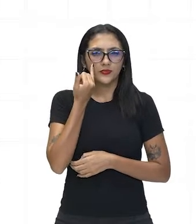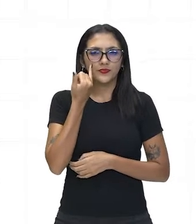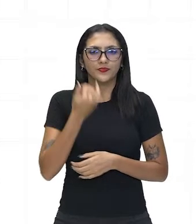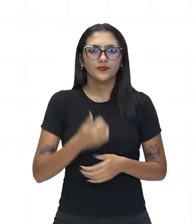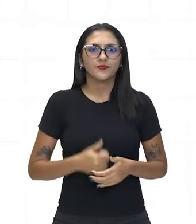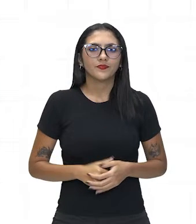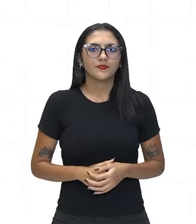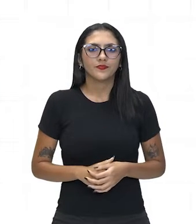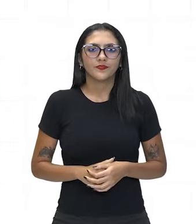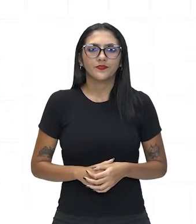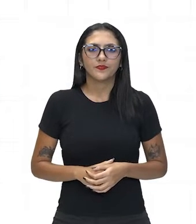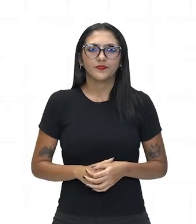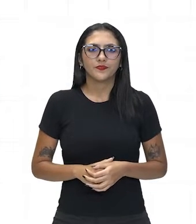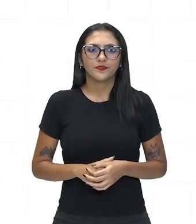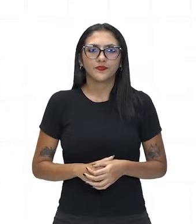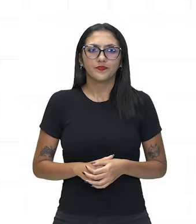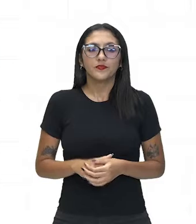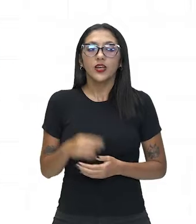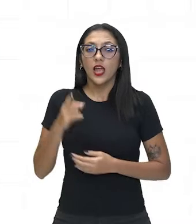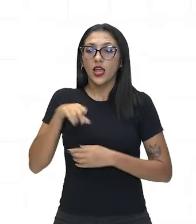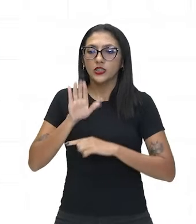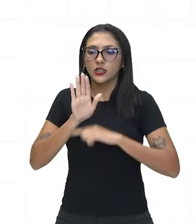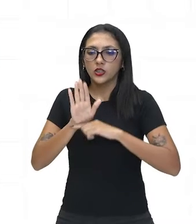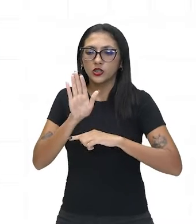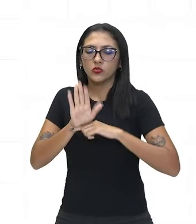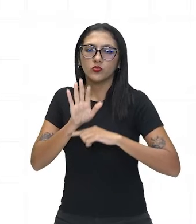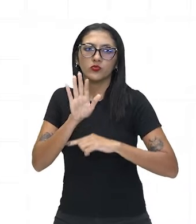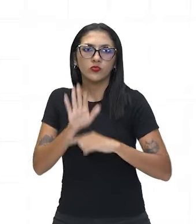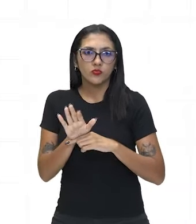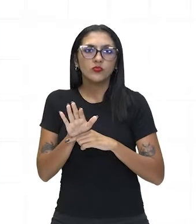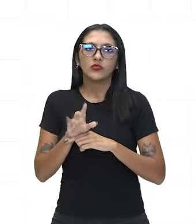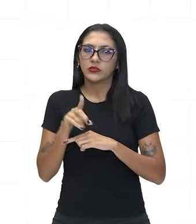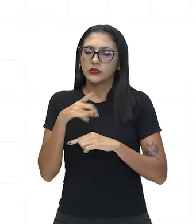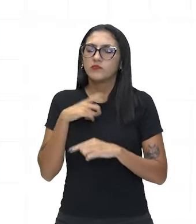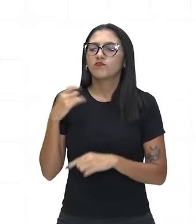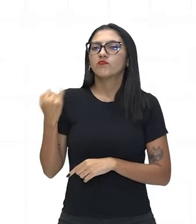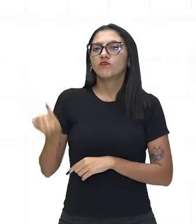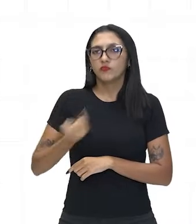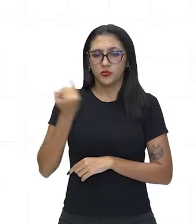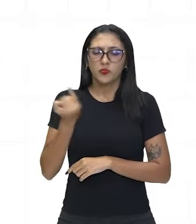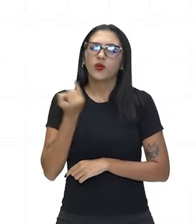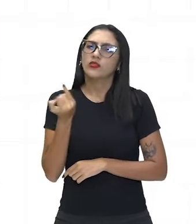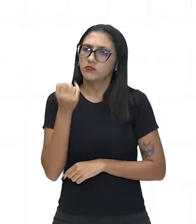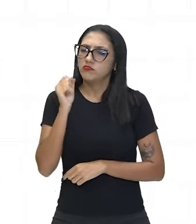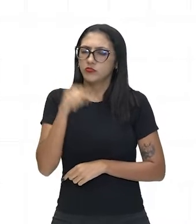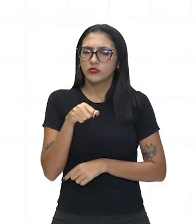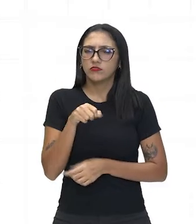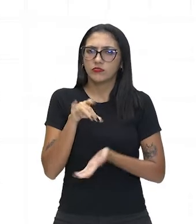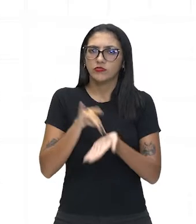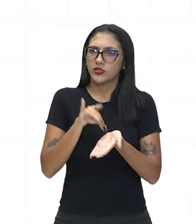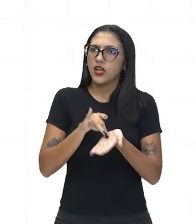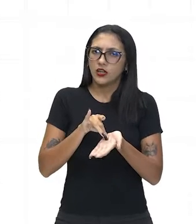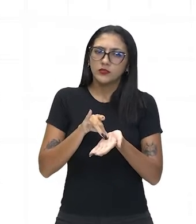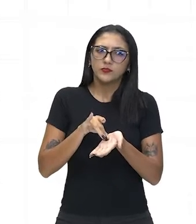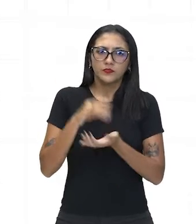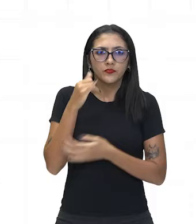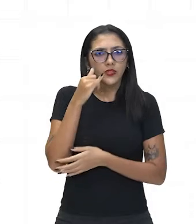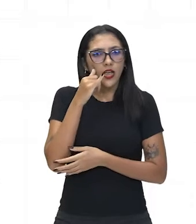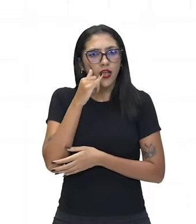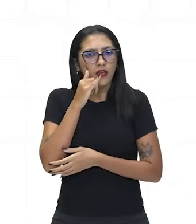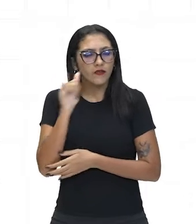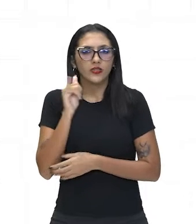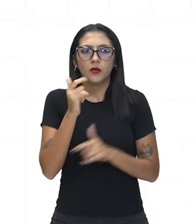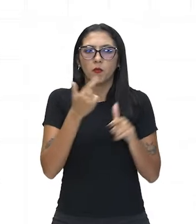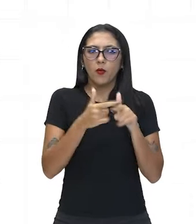socorros. Então, essas intervenções, como eu falei para vocês, são muito importantes, porque pode evitar